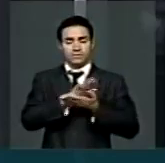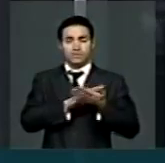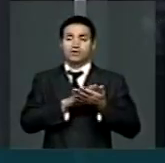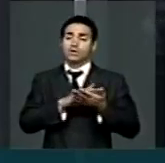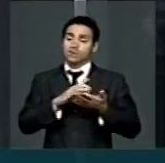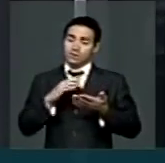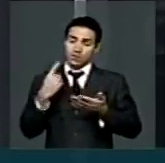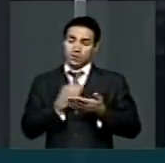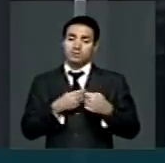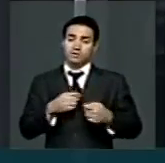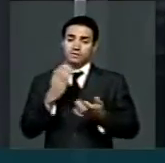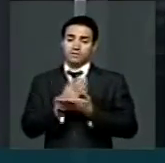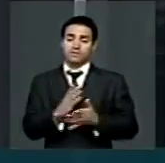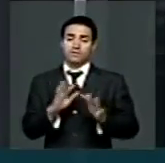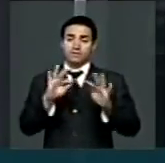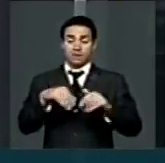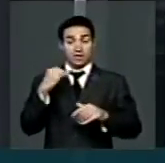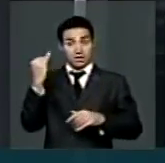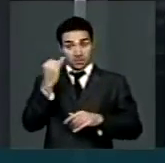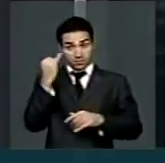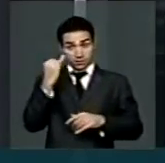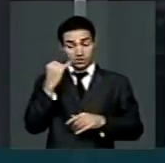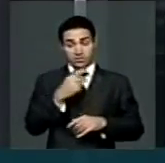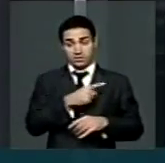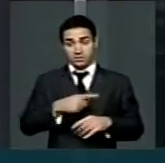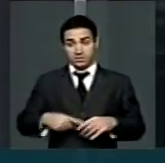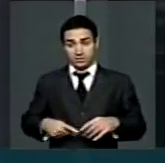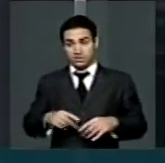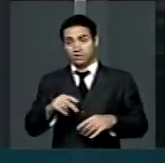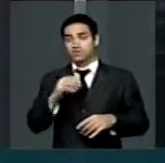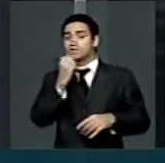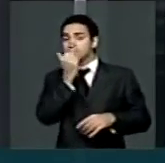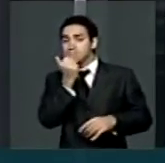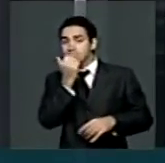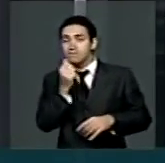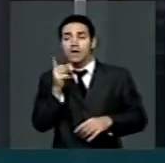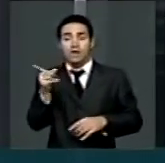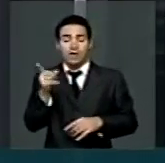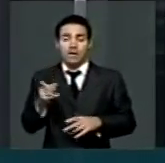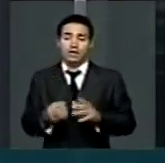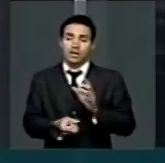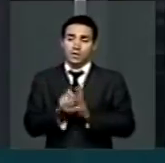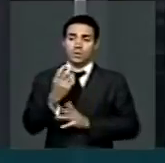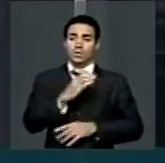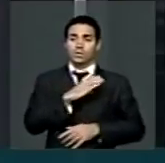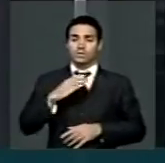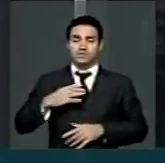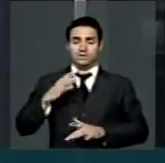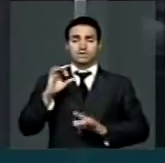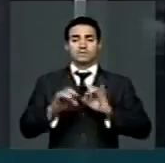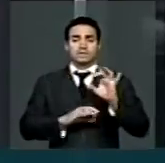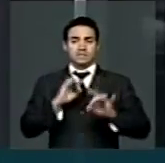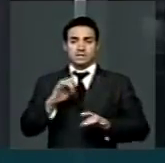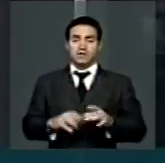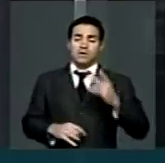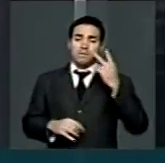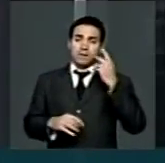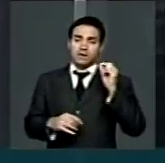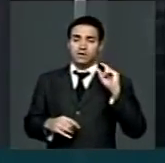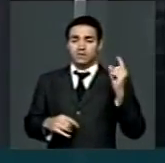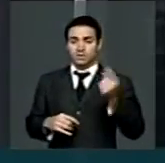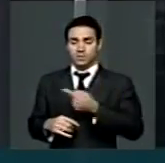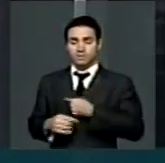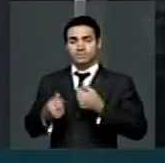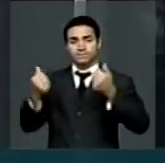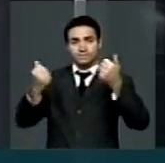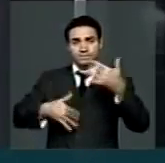basta. Muito importante o presidente Henrique Alves, no momento em que estabeleceu a comissão especial para nós